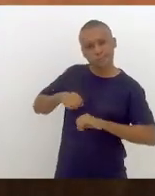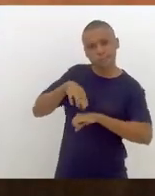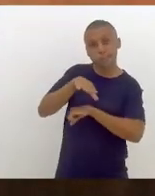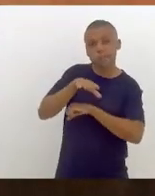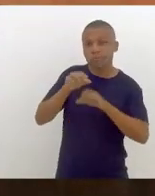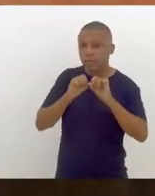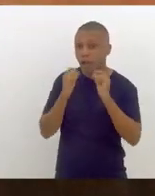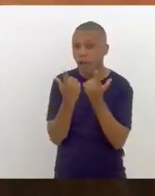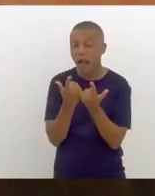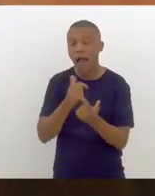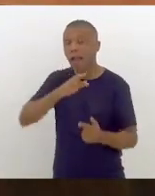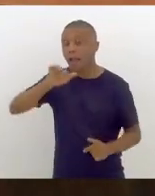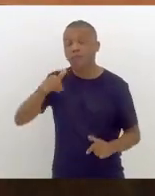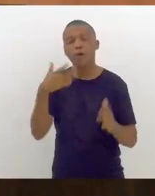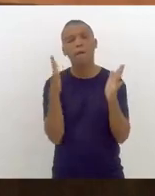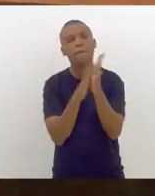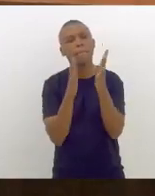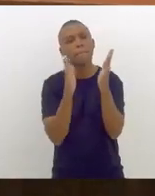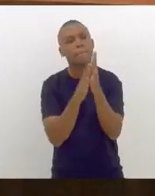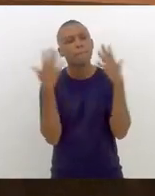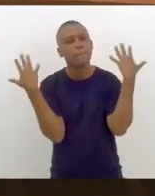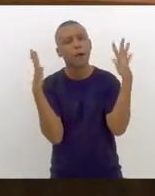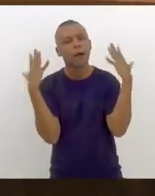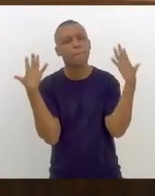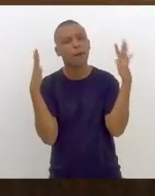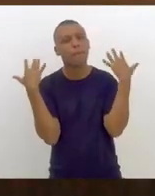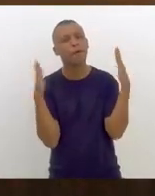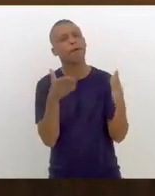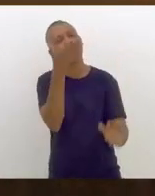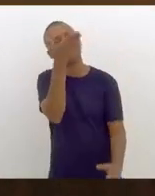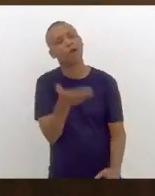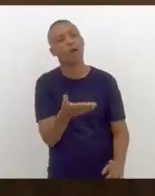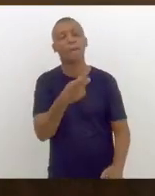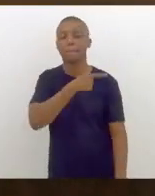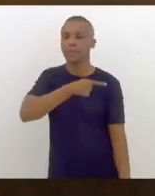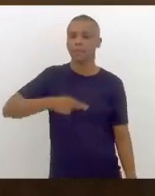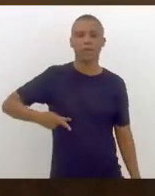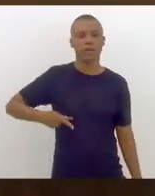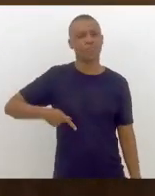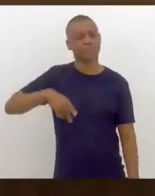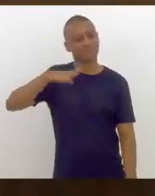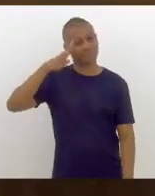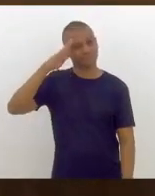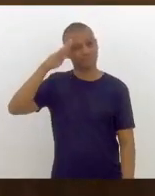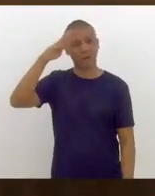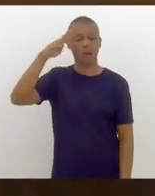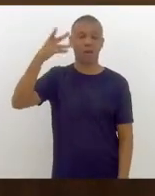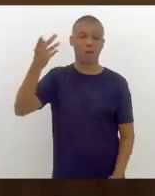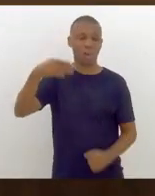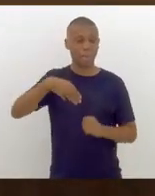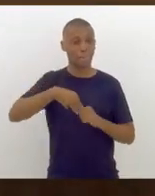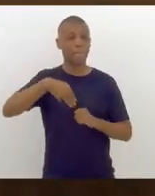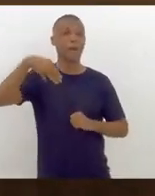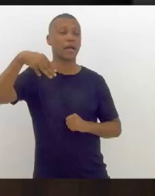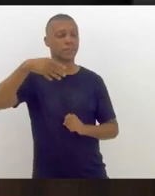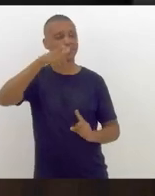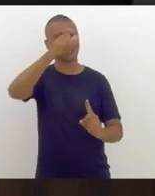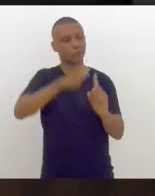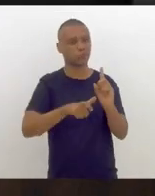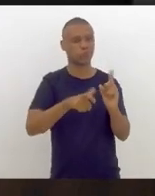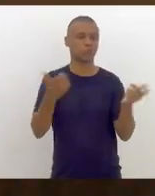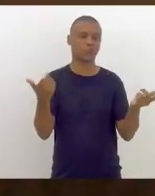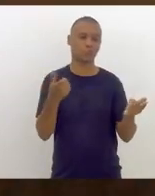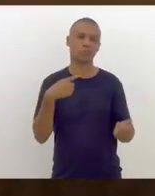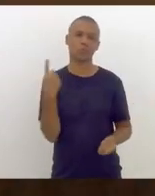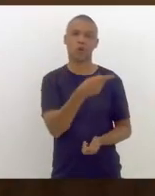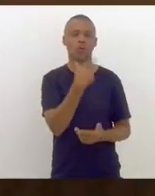direito é um aplauso pelo senhor presidente Mestre dos Mestres aqui de Todos Nós tem